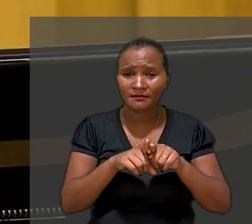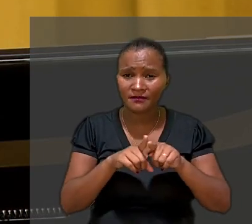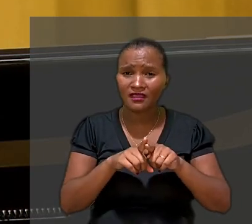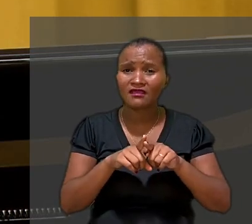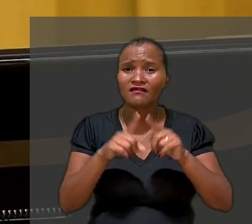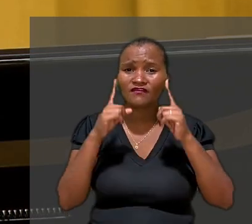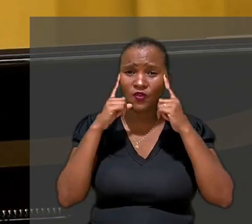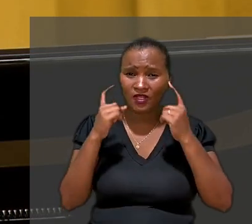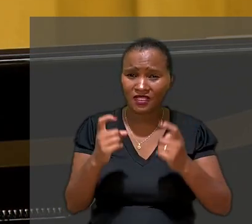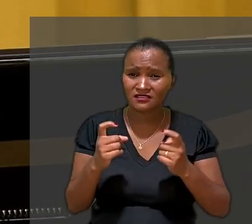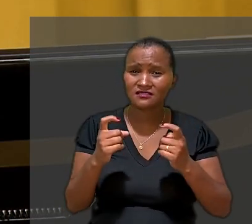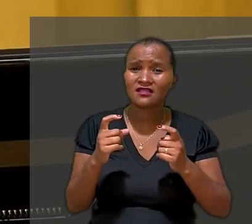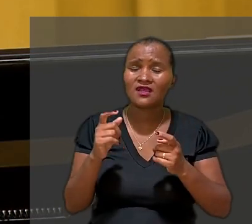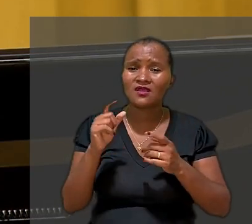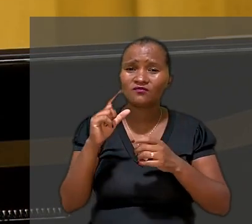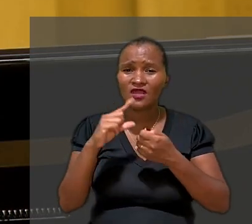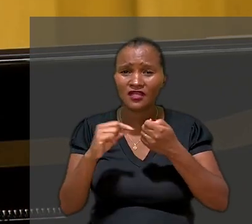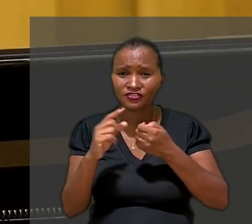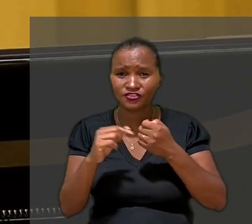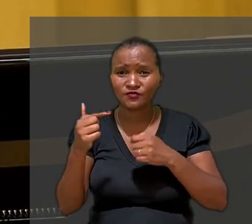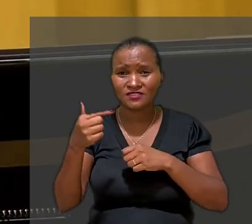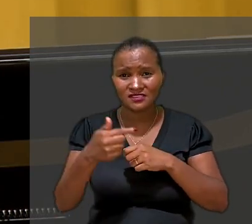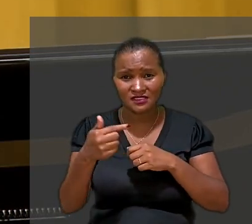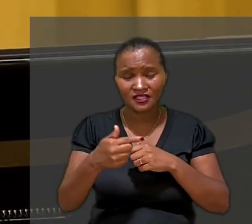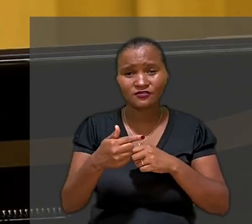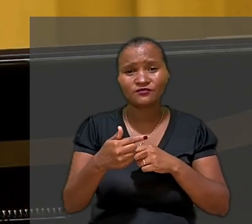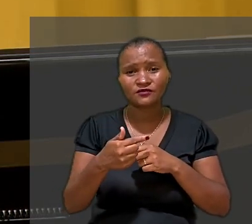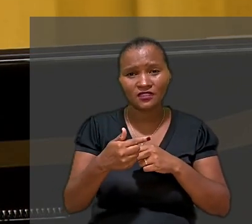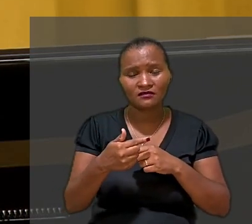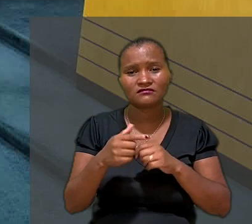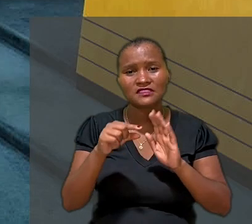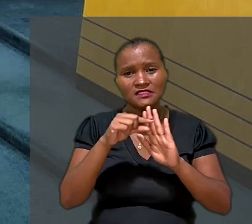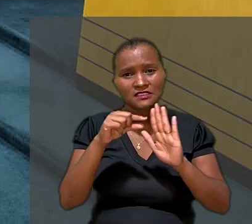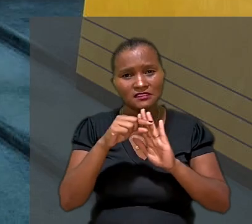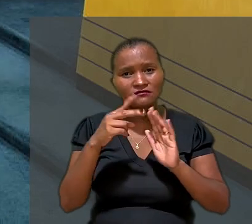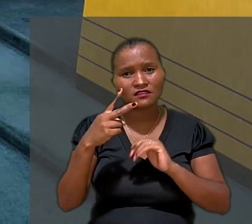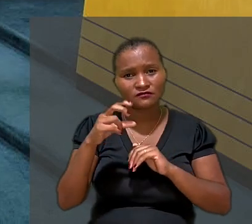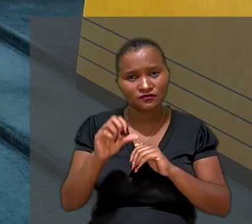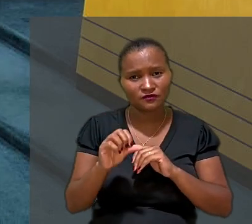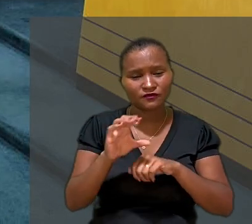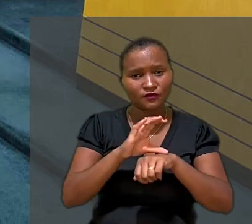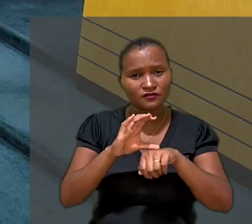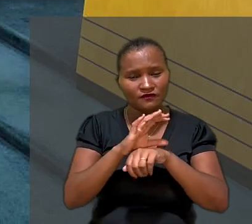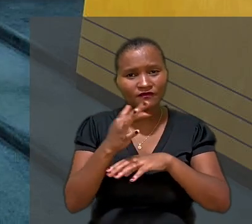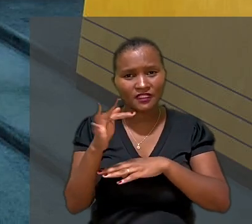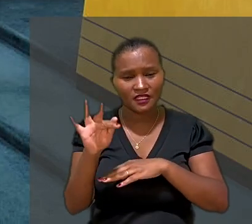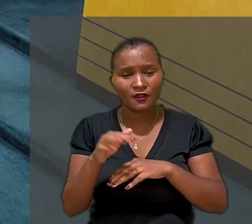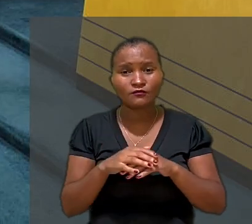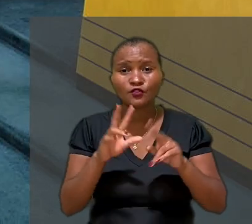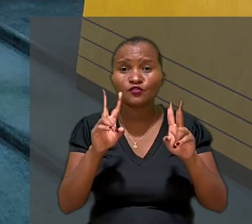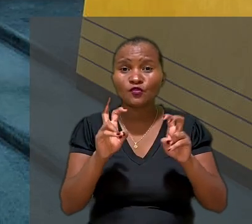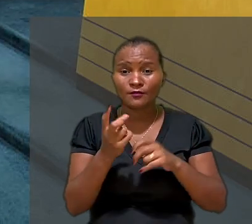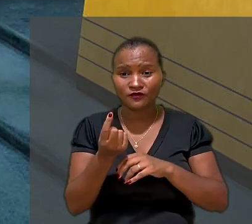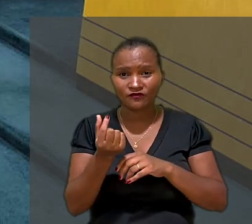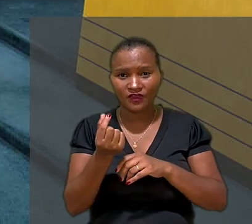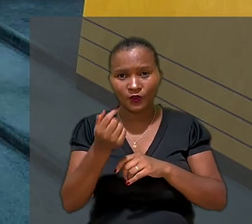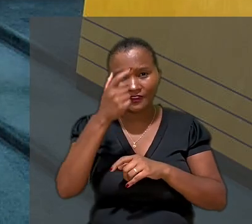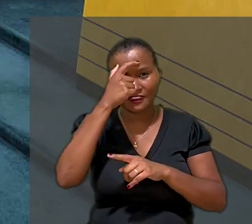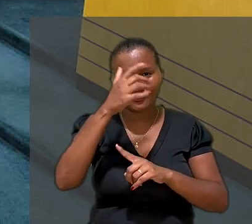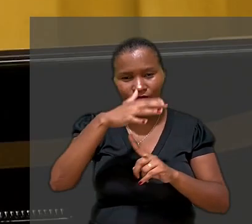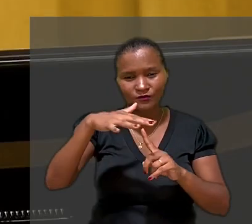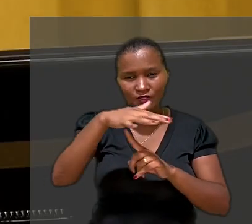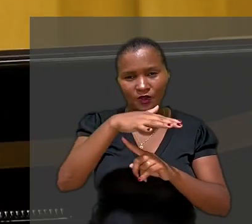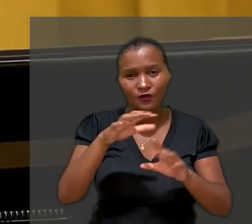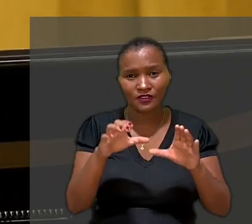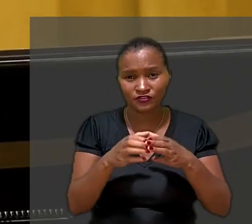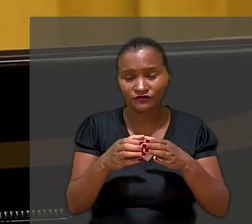violação ao artigo 7º, inciso 29º da Constituição Federal. Em relação ao valor da indenização por dano moral